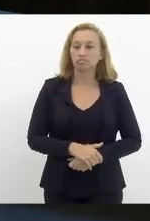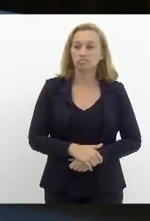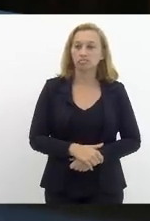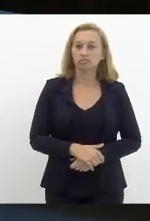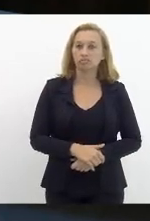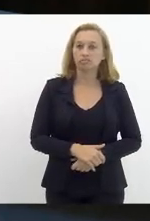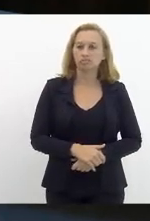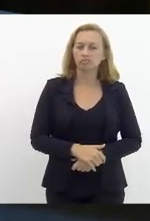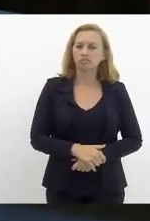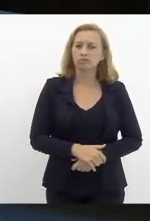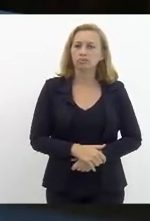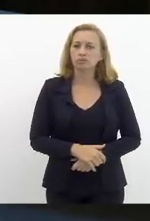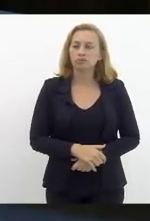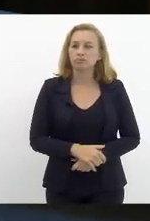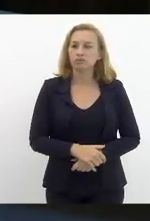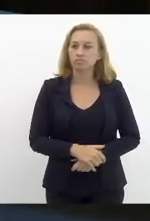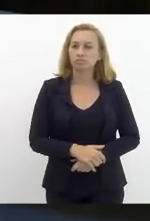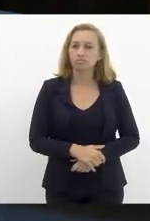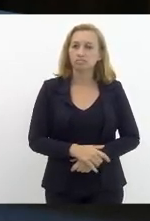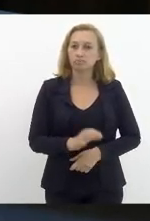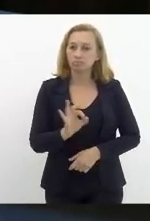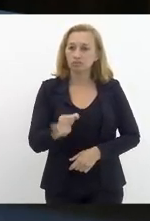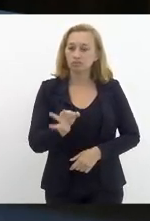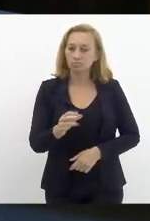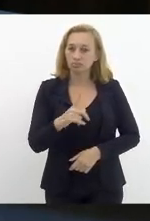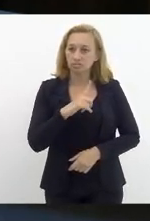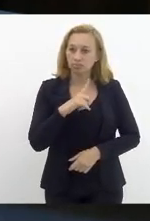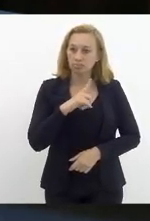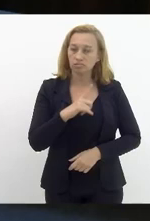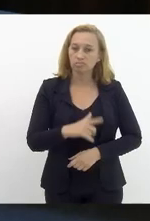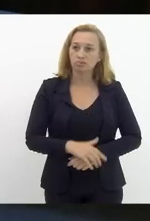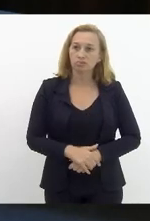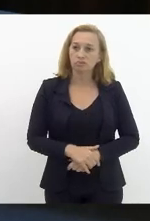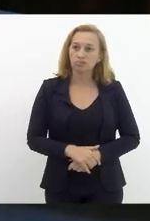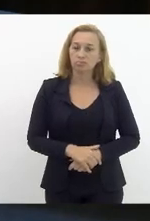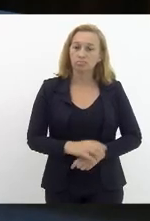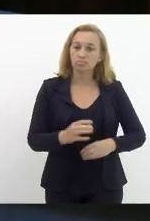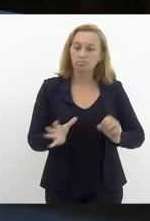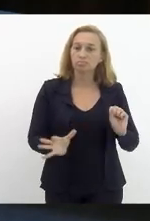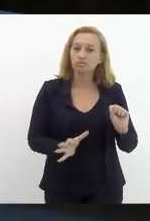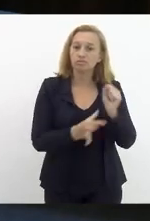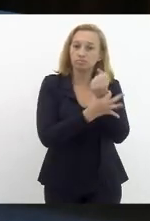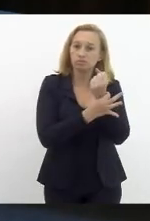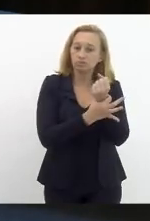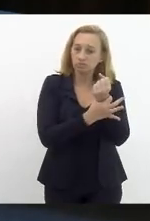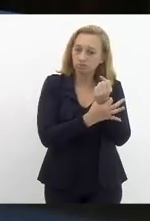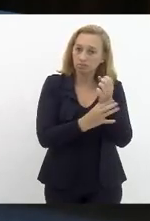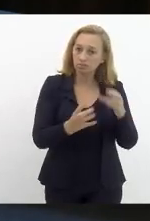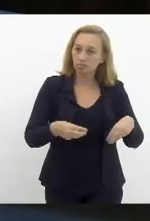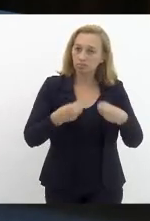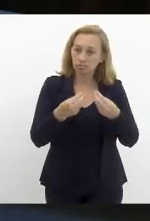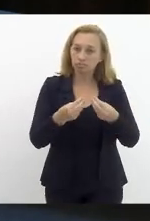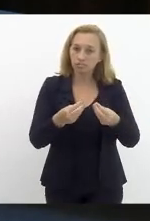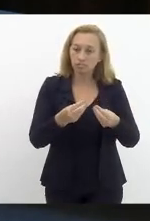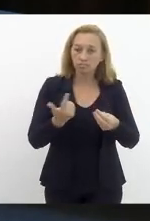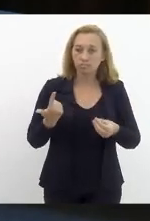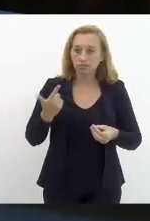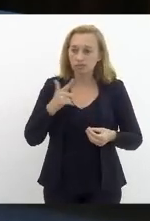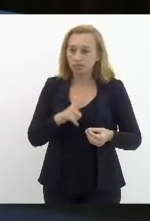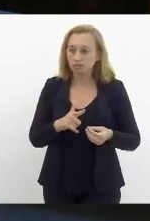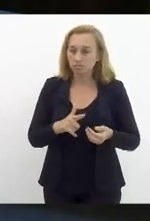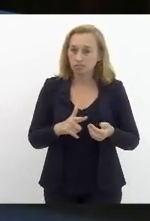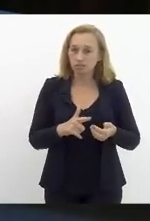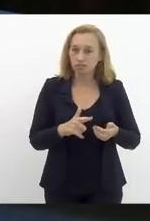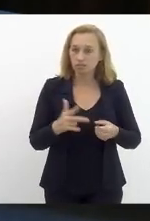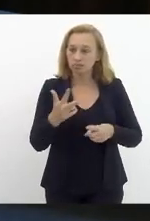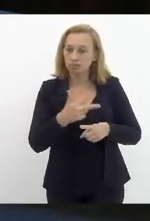O que garante e sobretudo, o que dá a segurança para que a gente enfrente esse projeto de